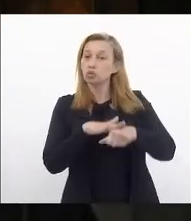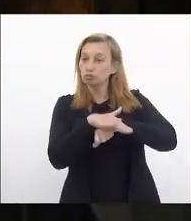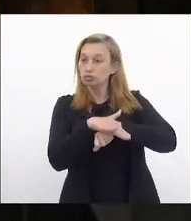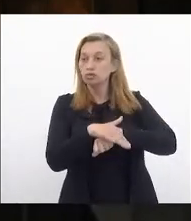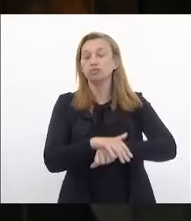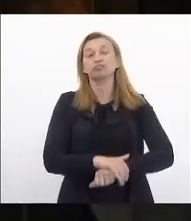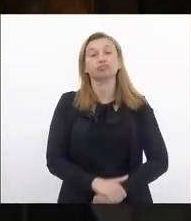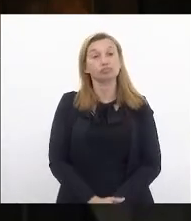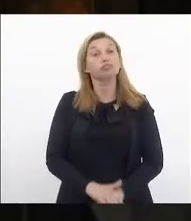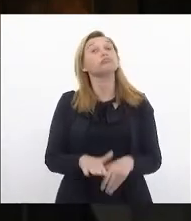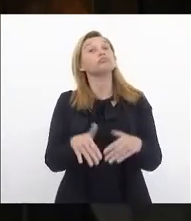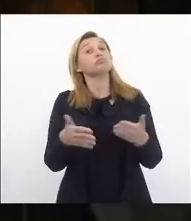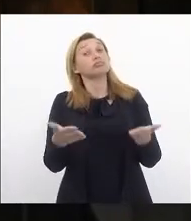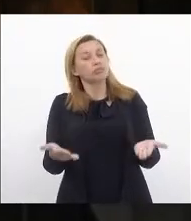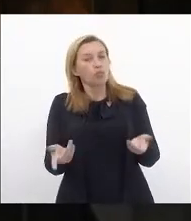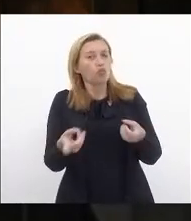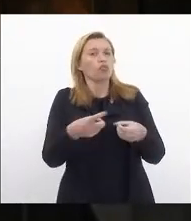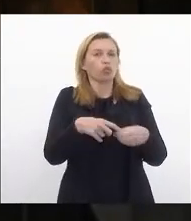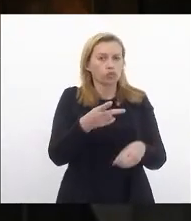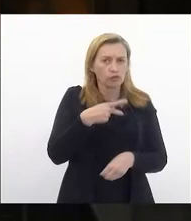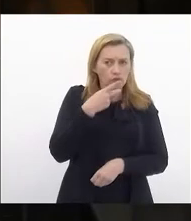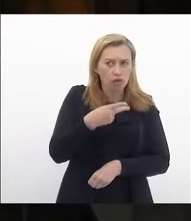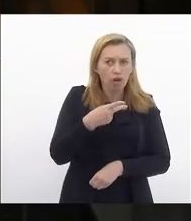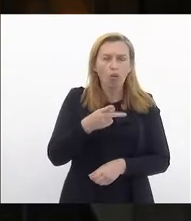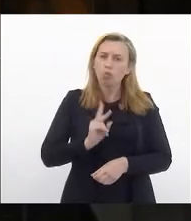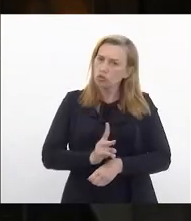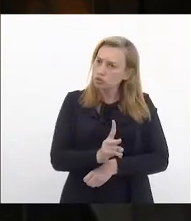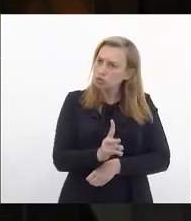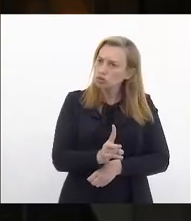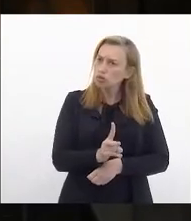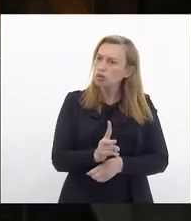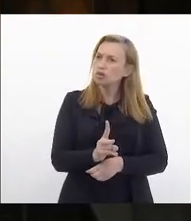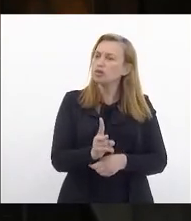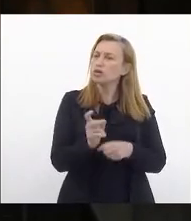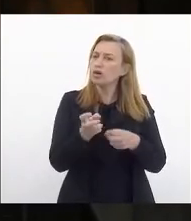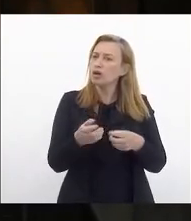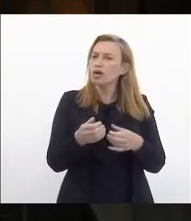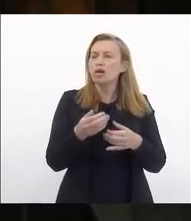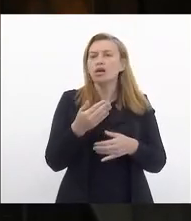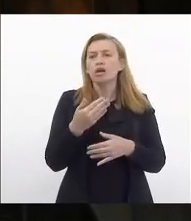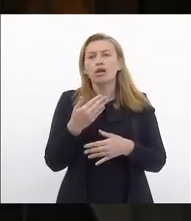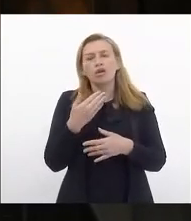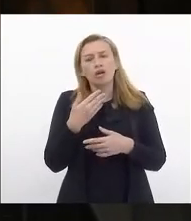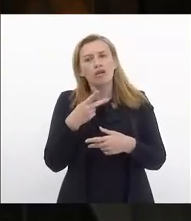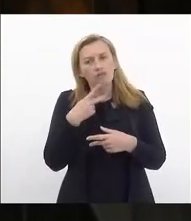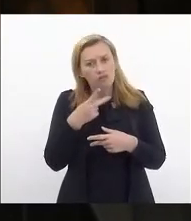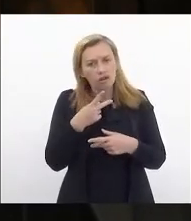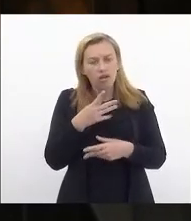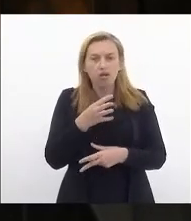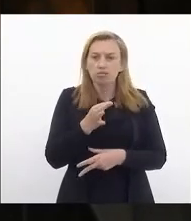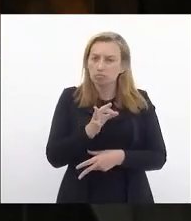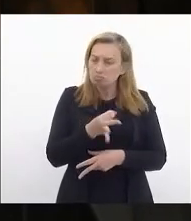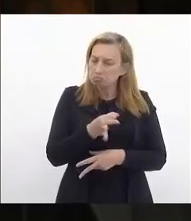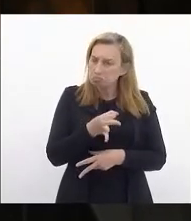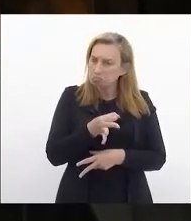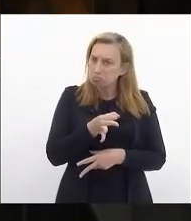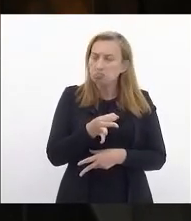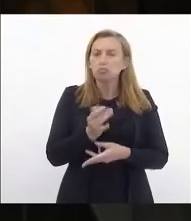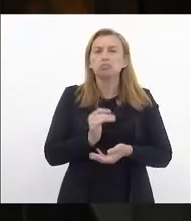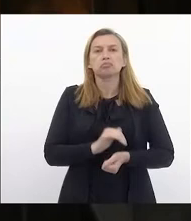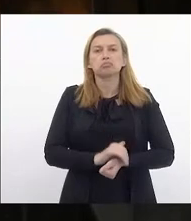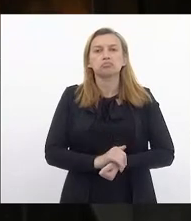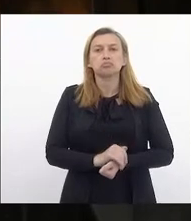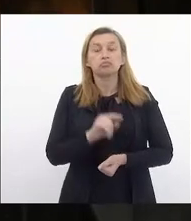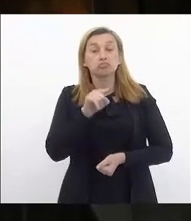então volto a dizer vamos continuar a conclamar politicamente para que